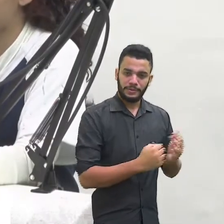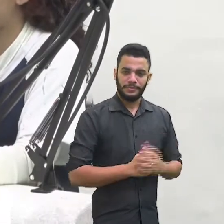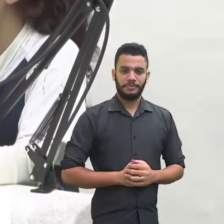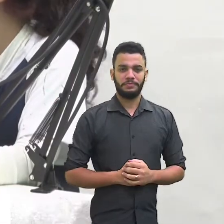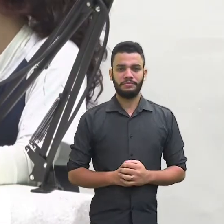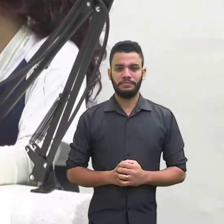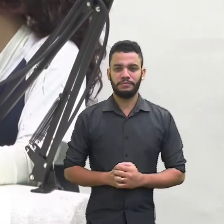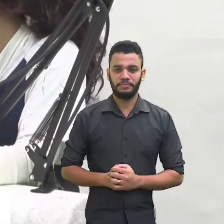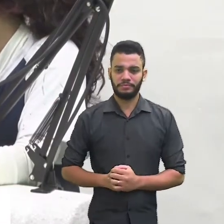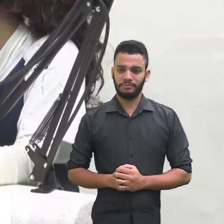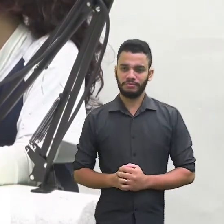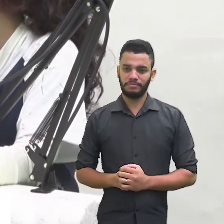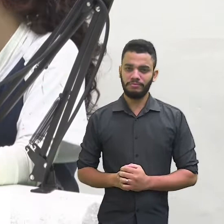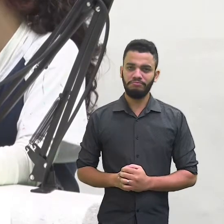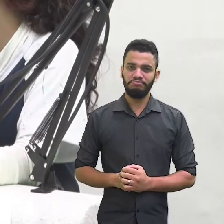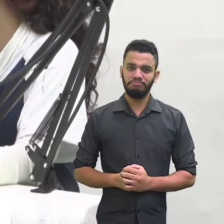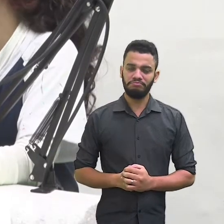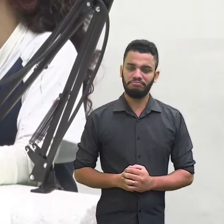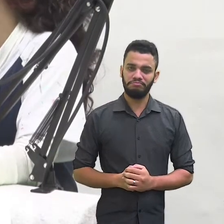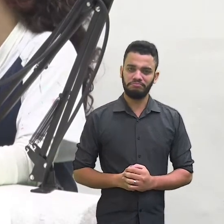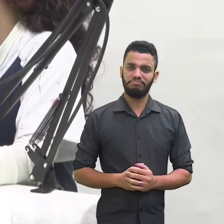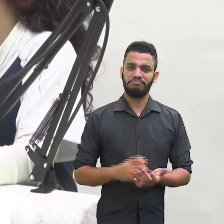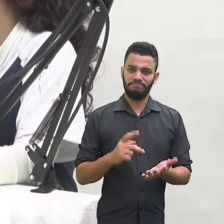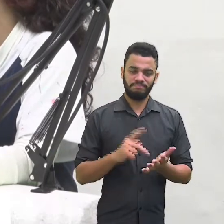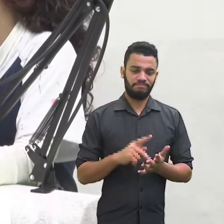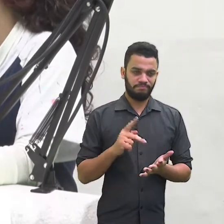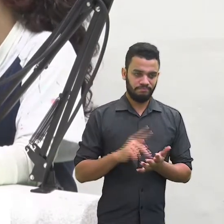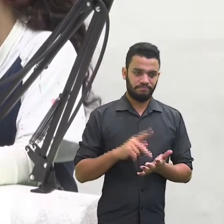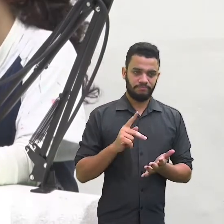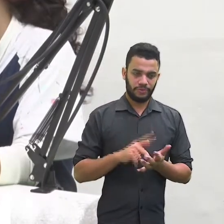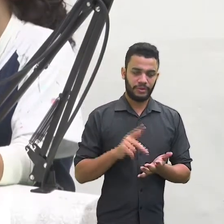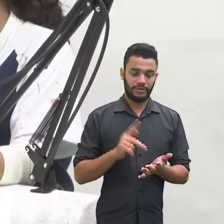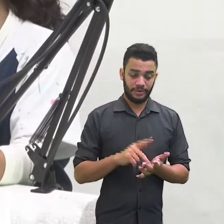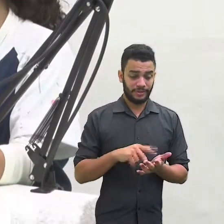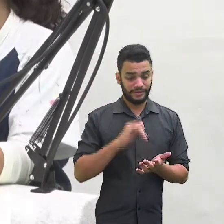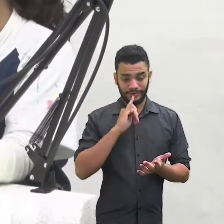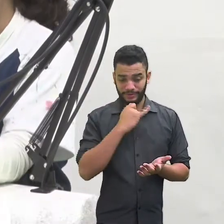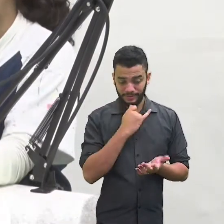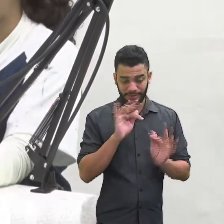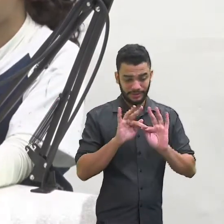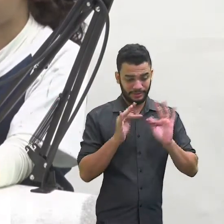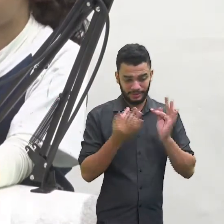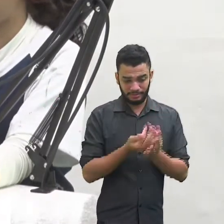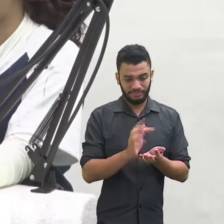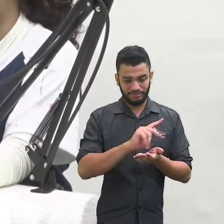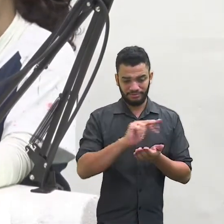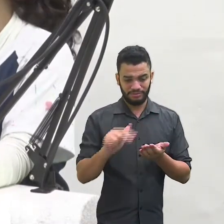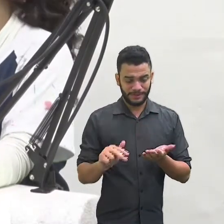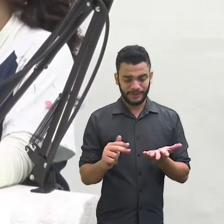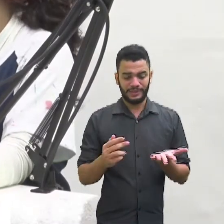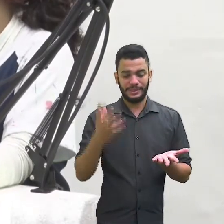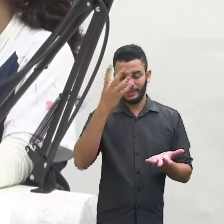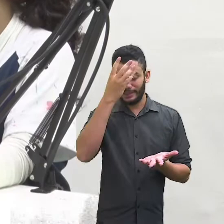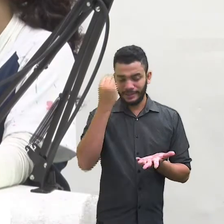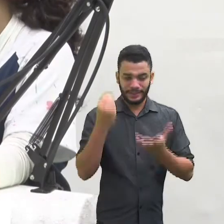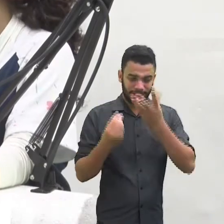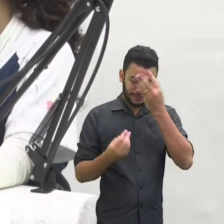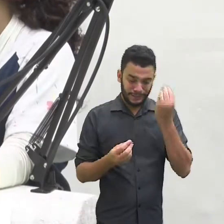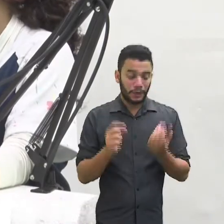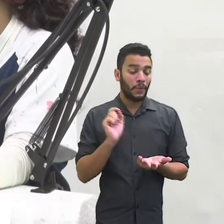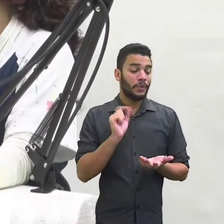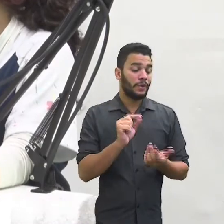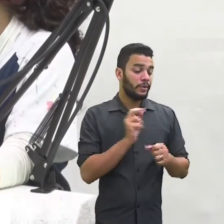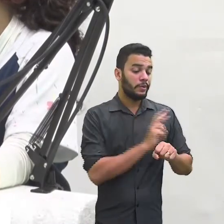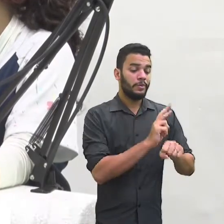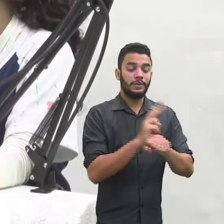nem muitas famílias hoje estão esquecendo desse detalhe. Tá sendo difícil hoje em dia, porque do jeito que o